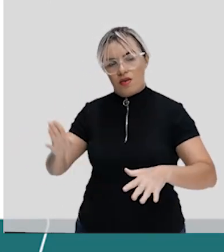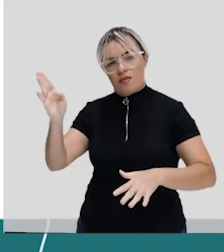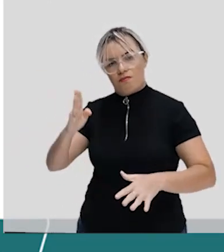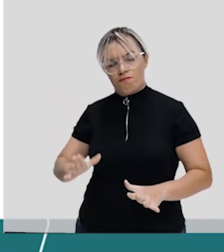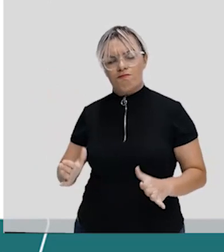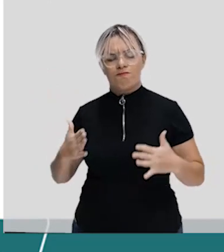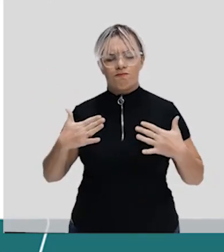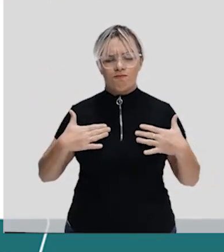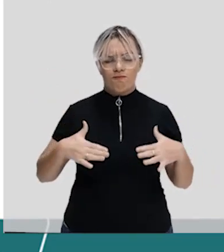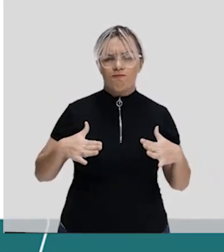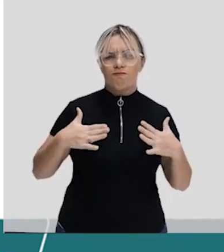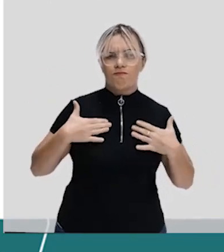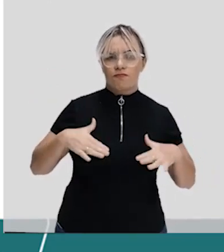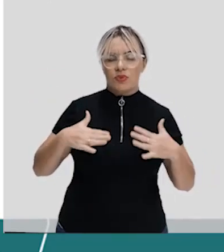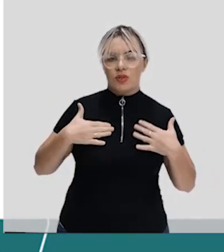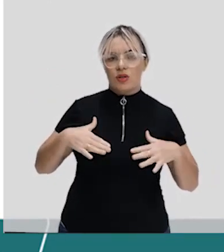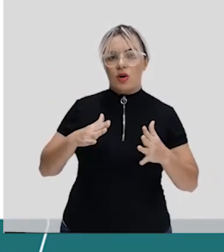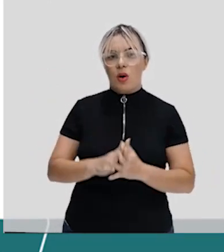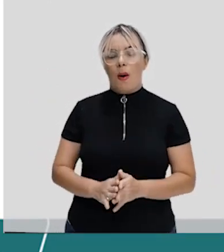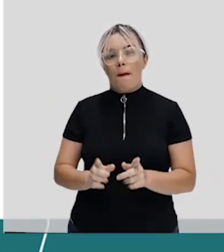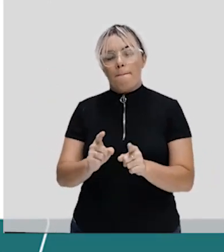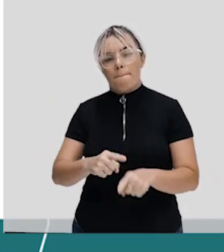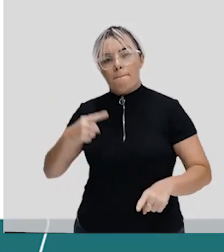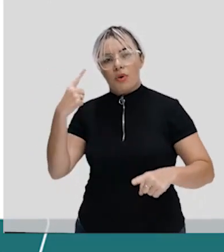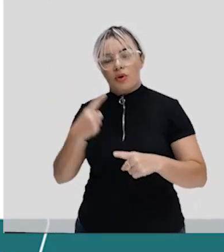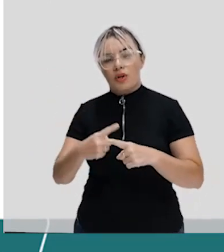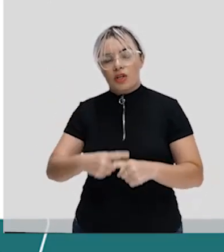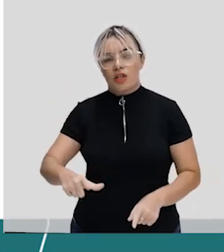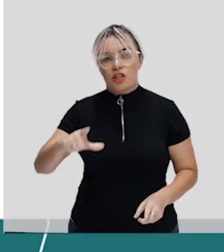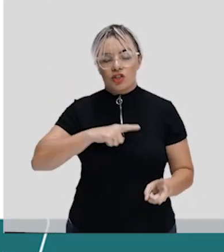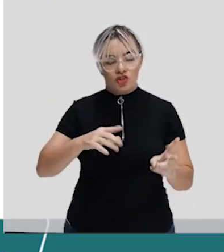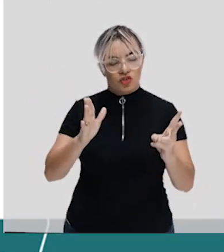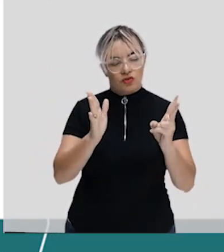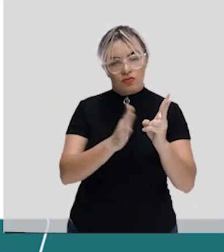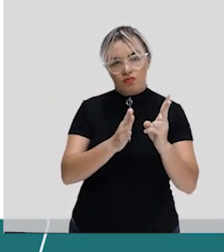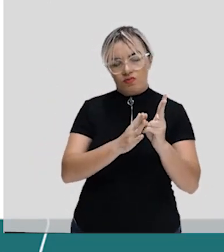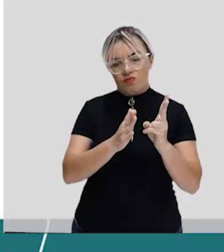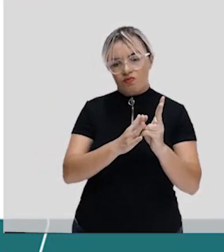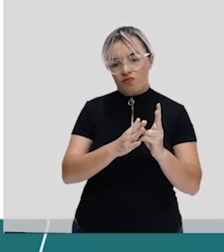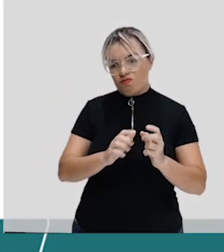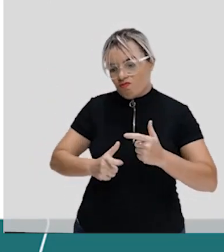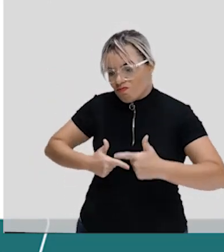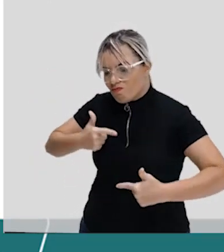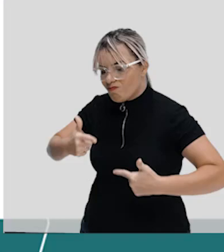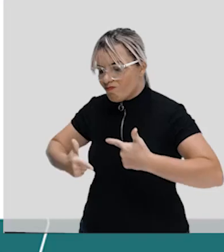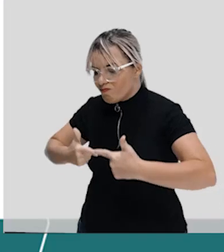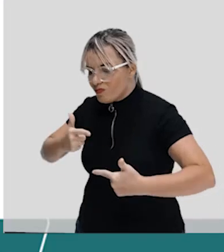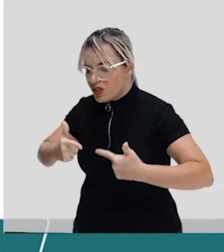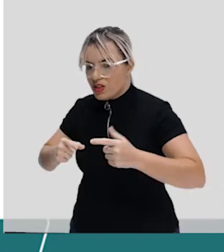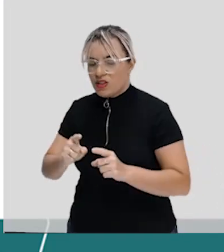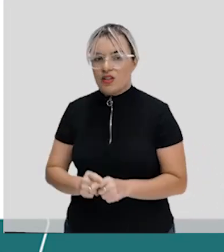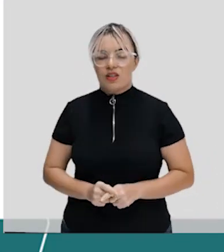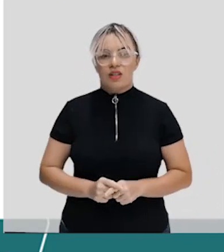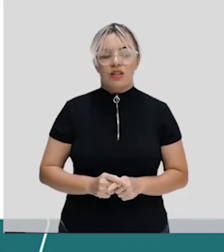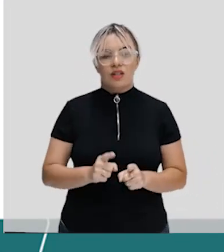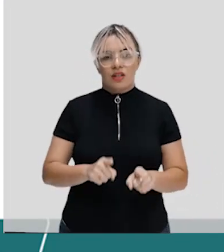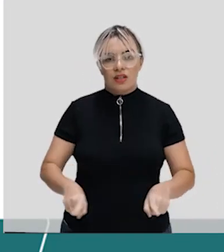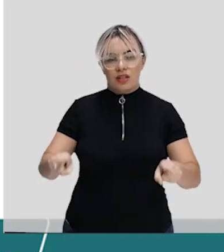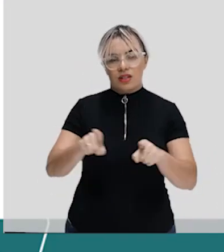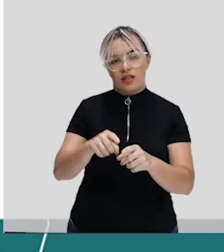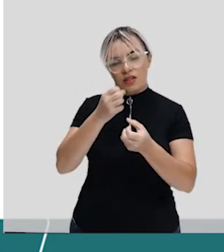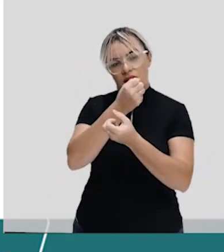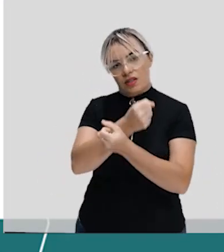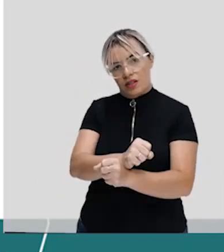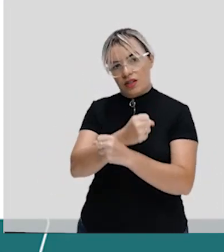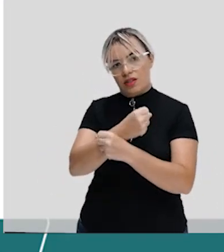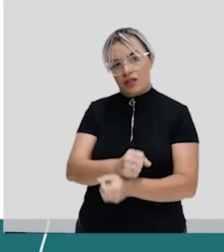calmaria, diante da resistência dessas sociedades nativas, por conta da escravidão e até mesmo da expulsão das